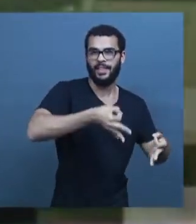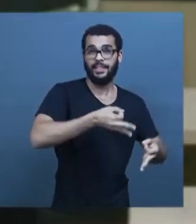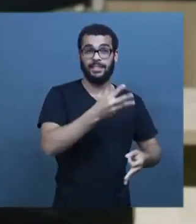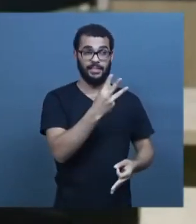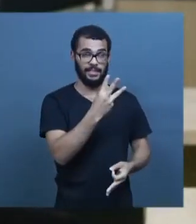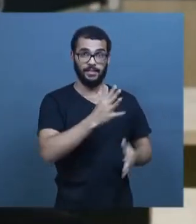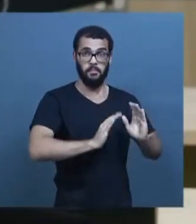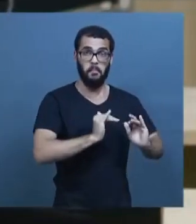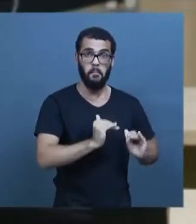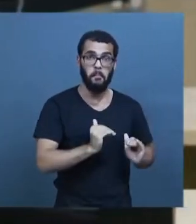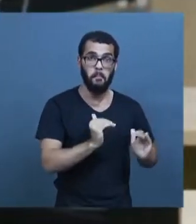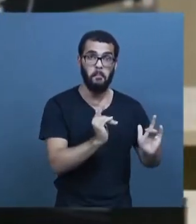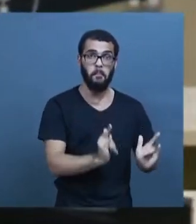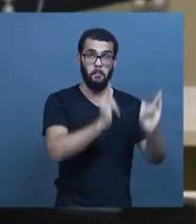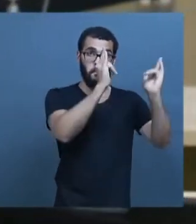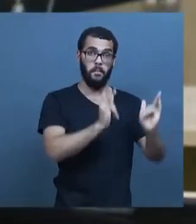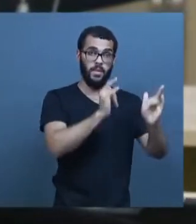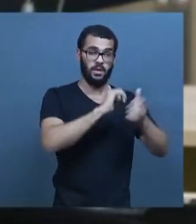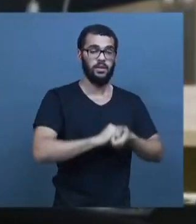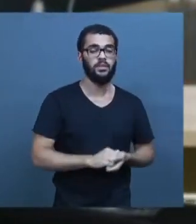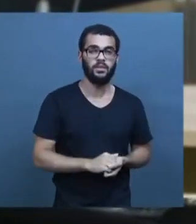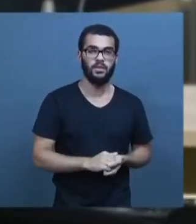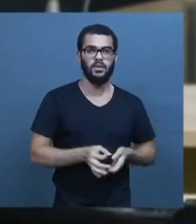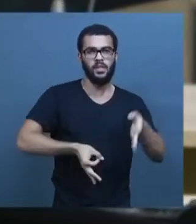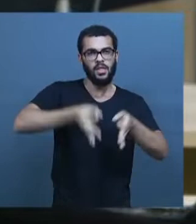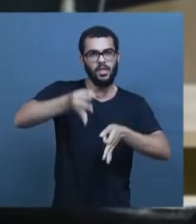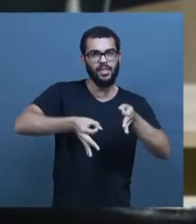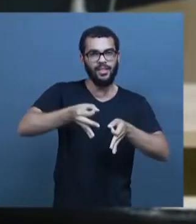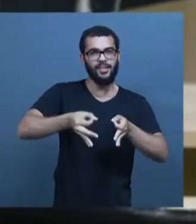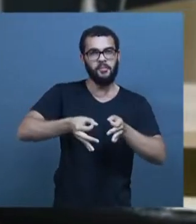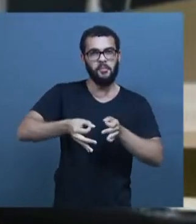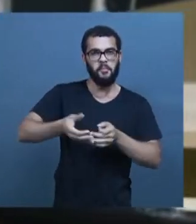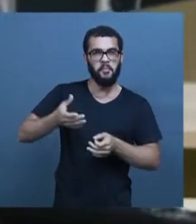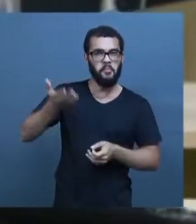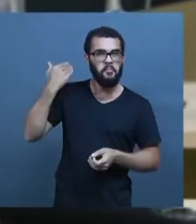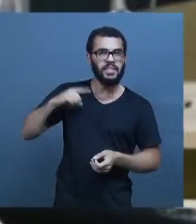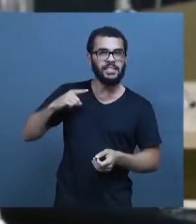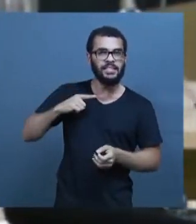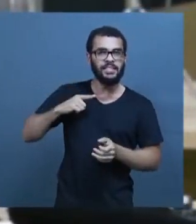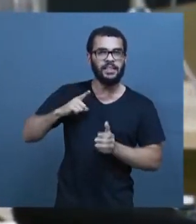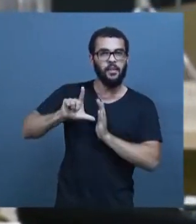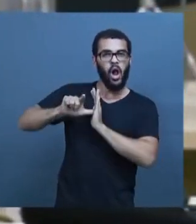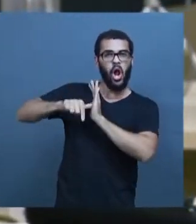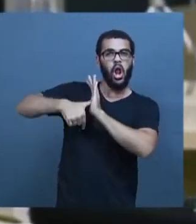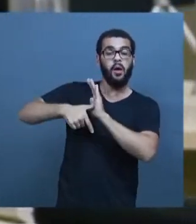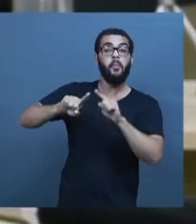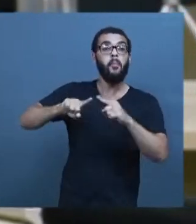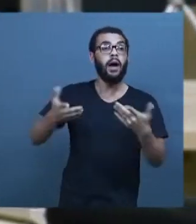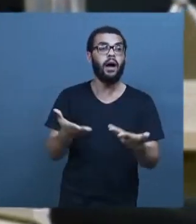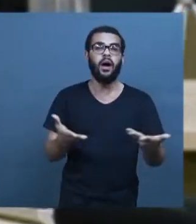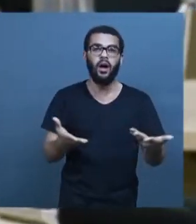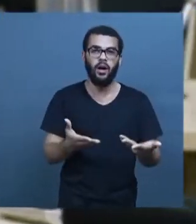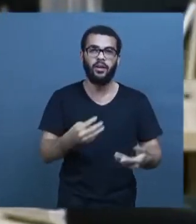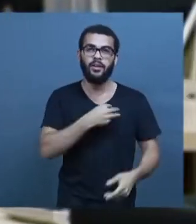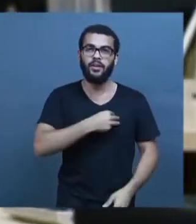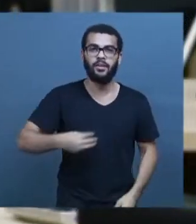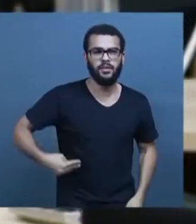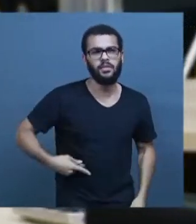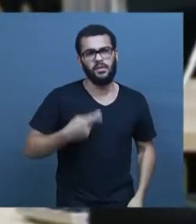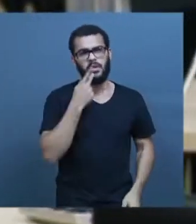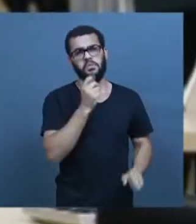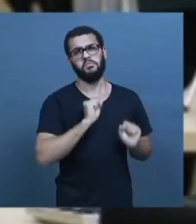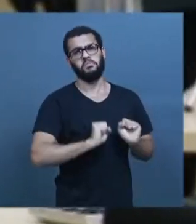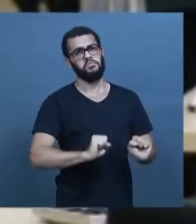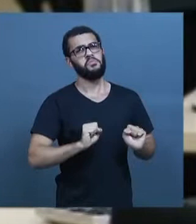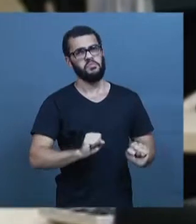Guarujá. O julgamento havia sido adiado, mas voltou à pauta após o ministro Gilmar Mendes propor, no início da